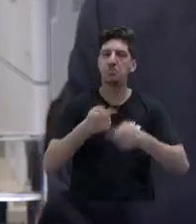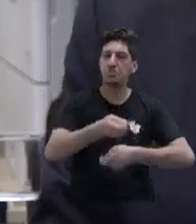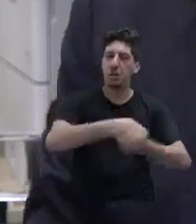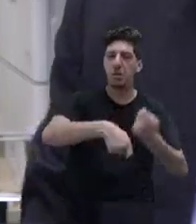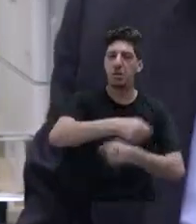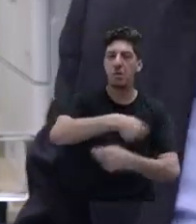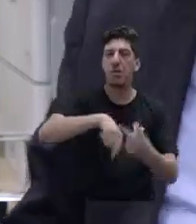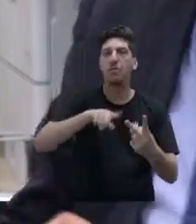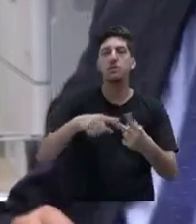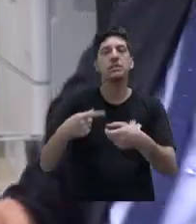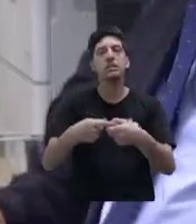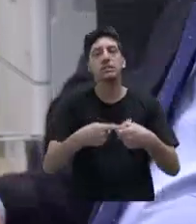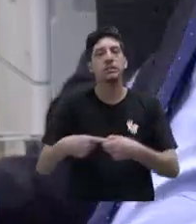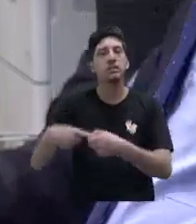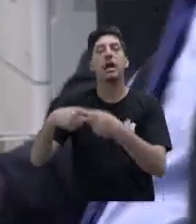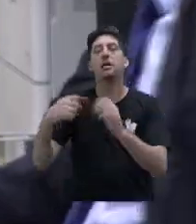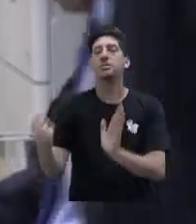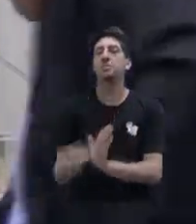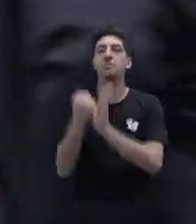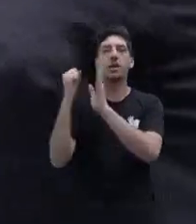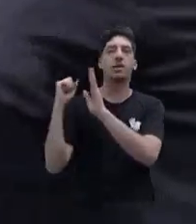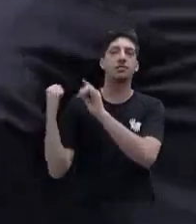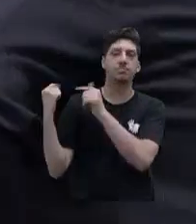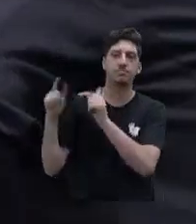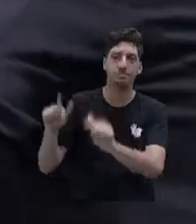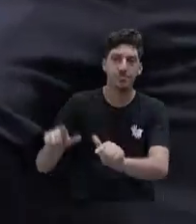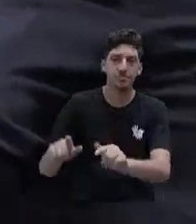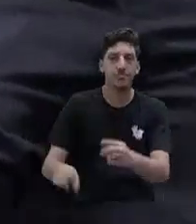das cidades históricas, também